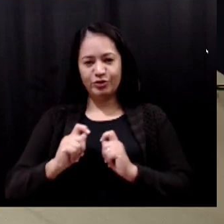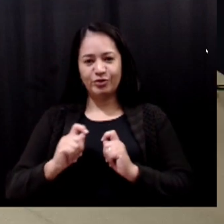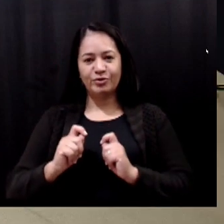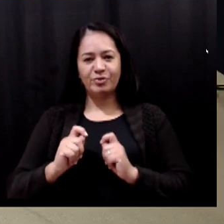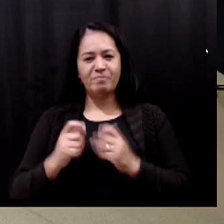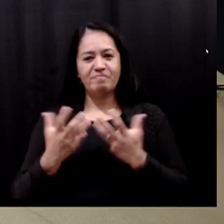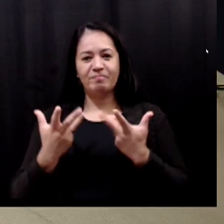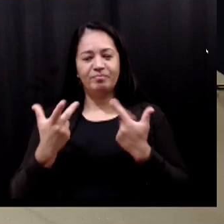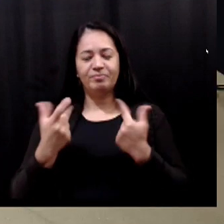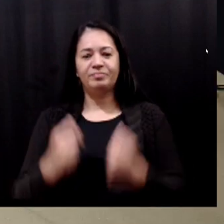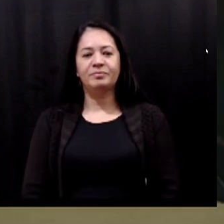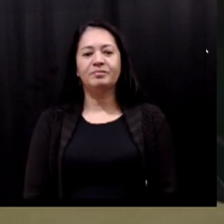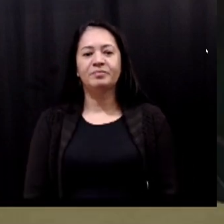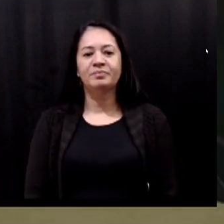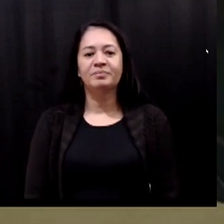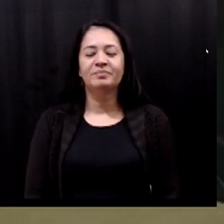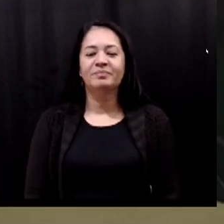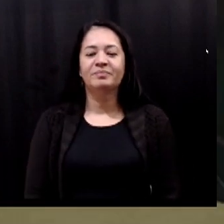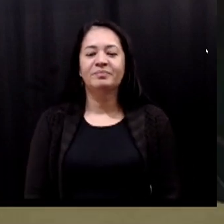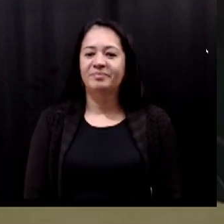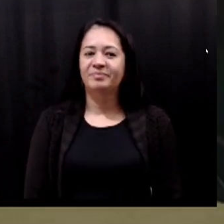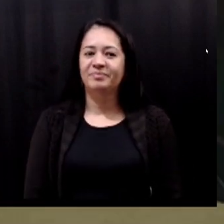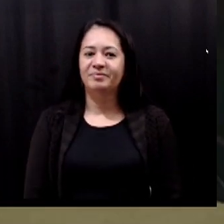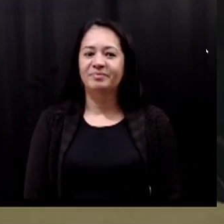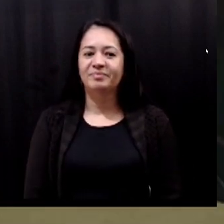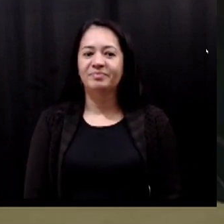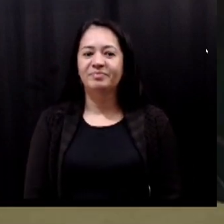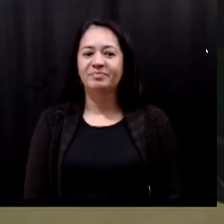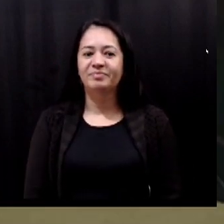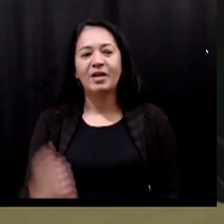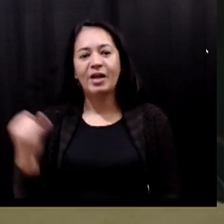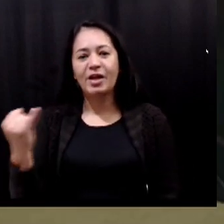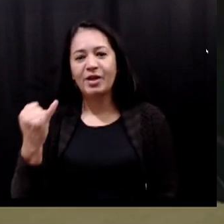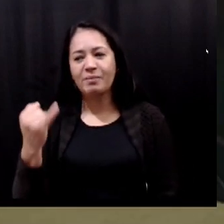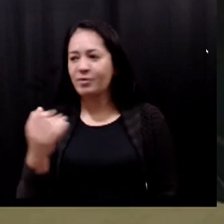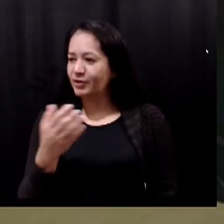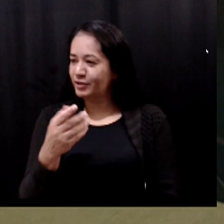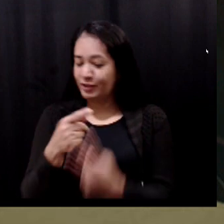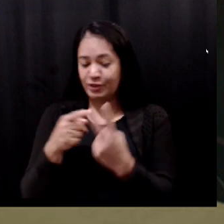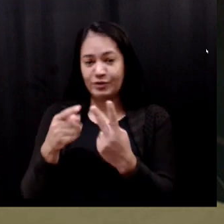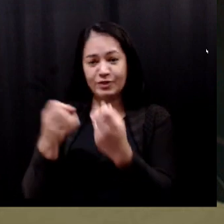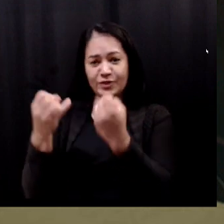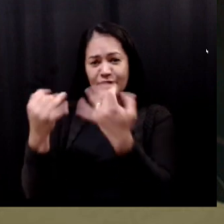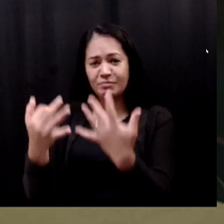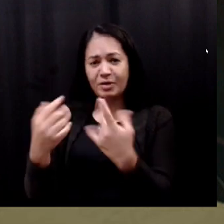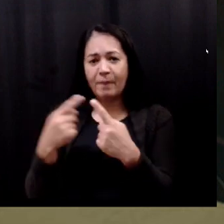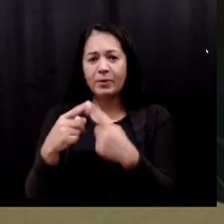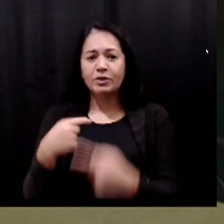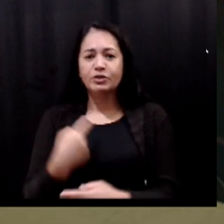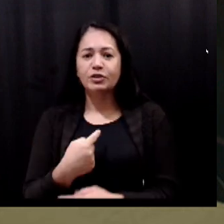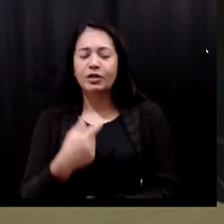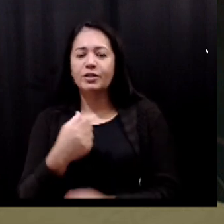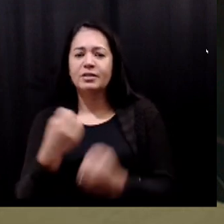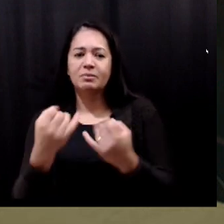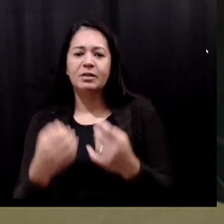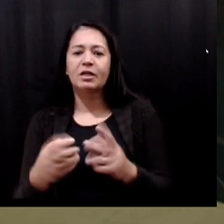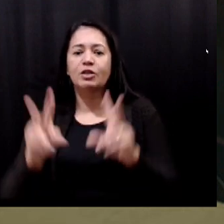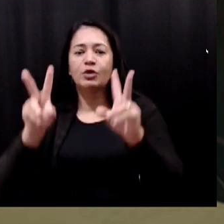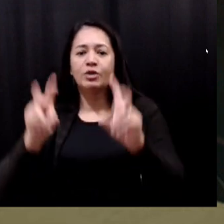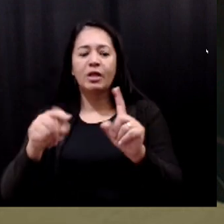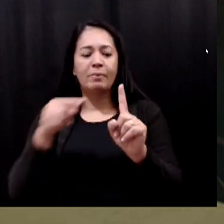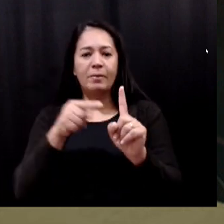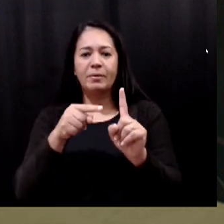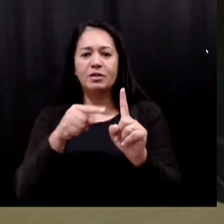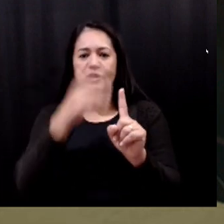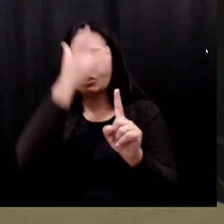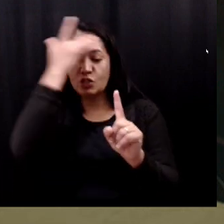Né? Muito bom, gente, muito bom. É importante a fala de vocês, porque a gente está falando de pessoas que cuidam, e vocês são pessoas que cuidam, e